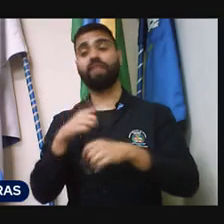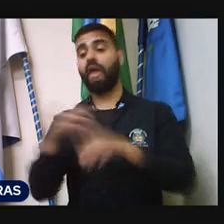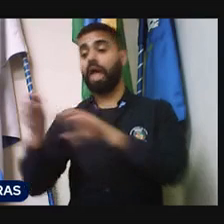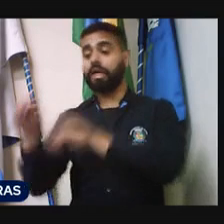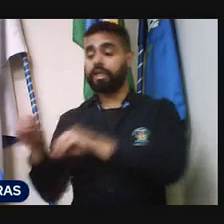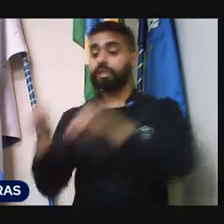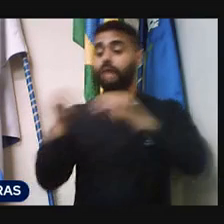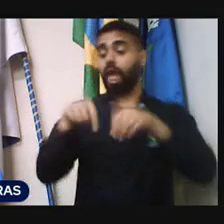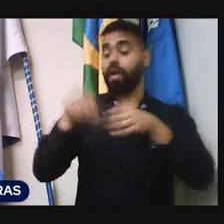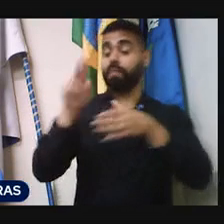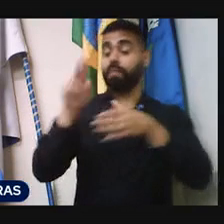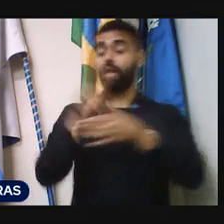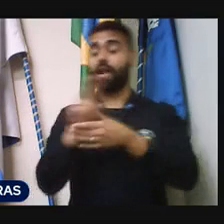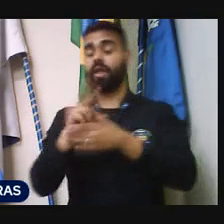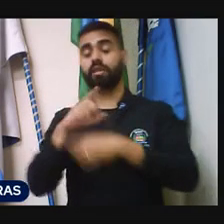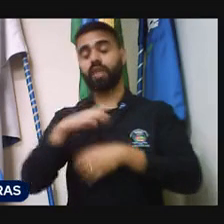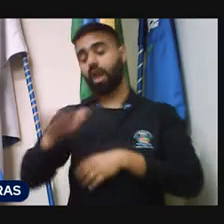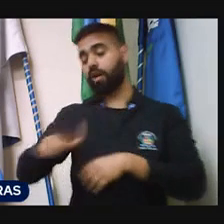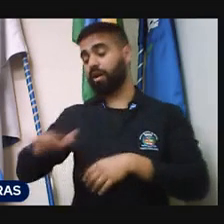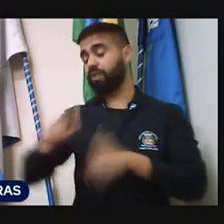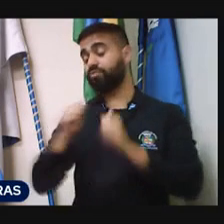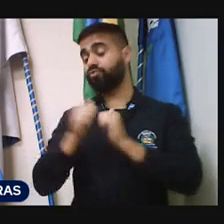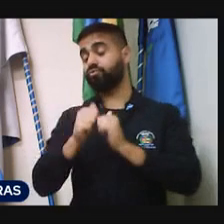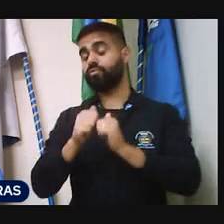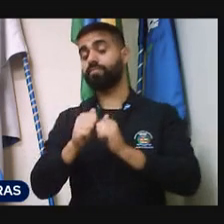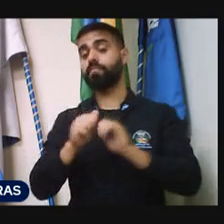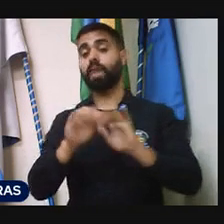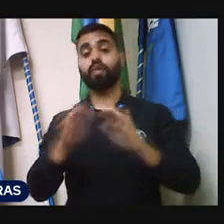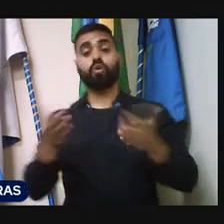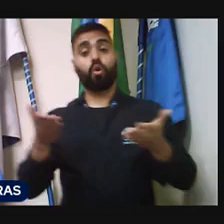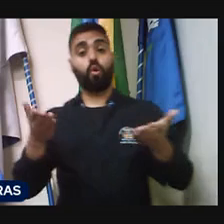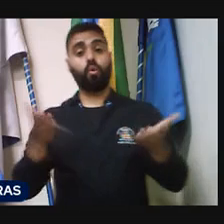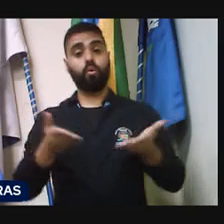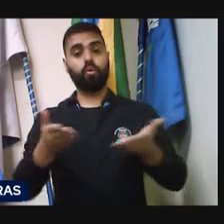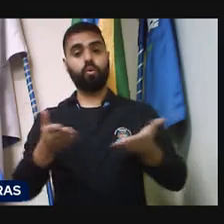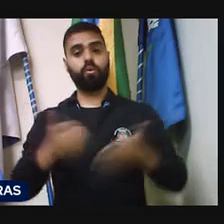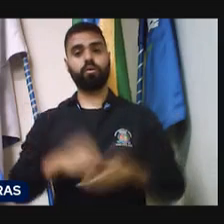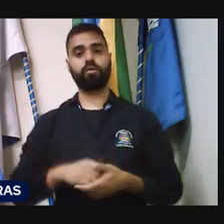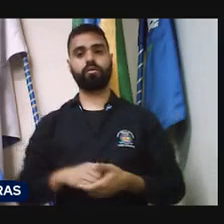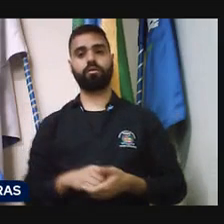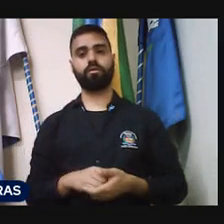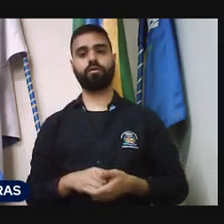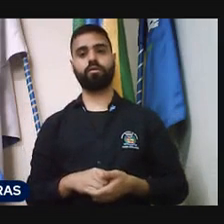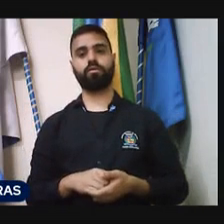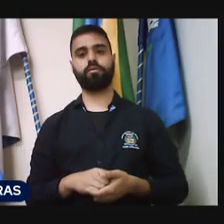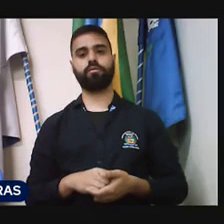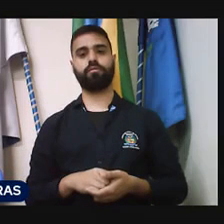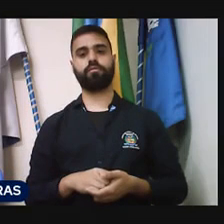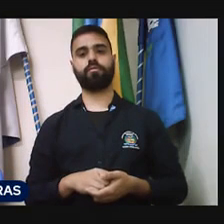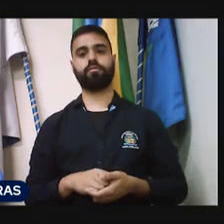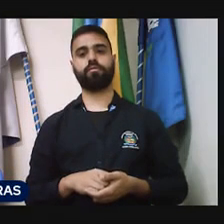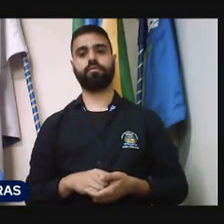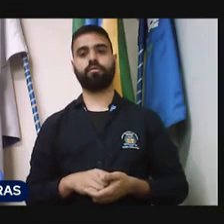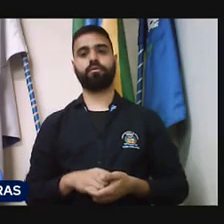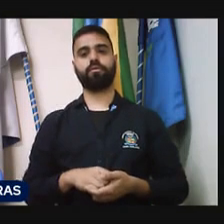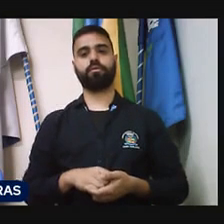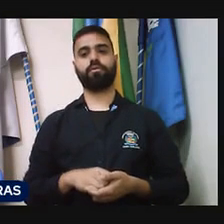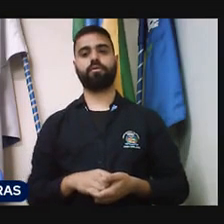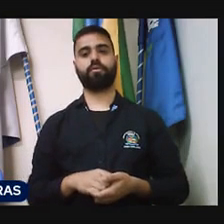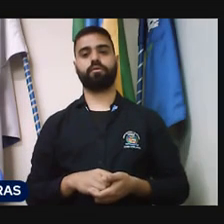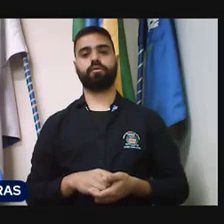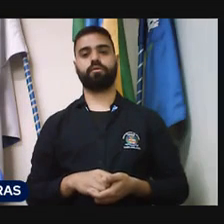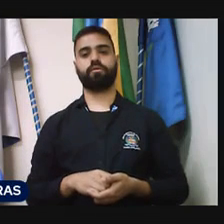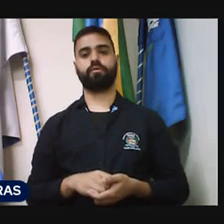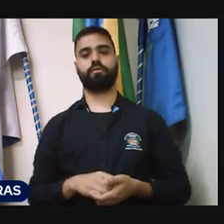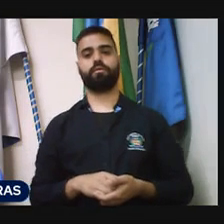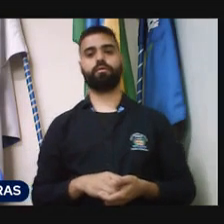crianças e na e hoje graças a Deus a gente está fazendo esse atendimento vá o e